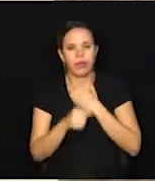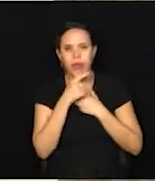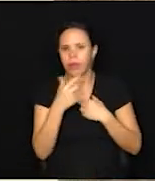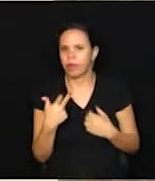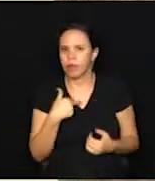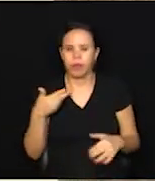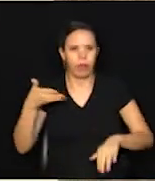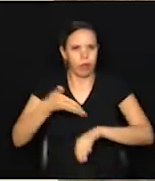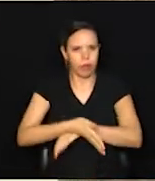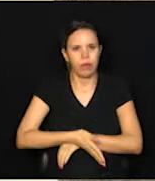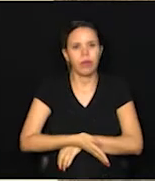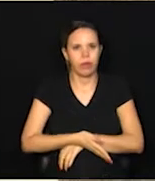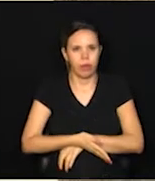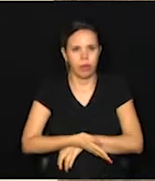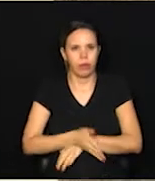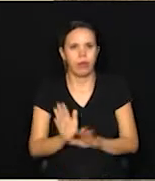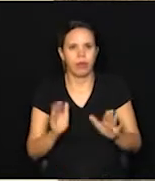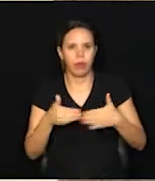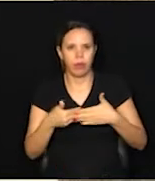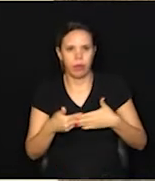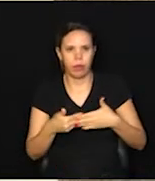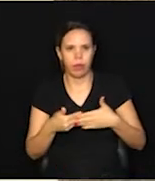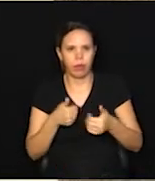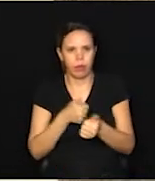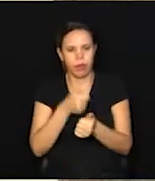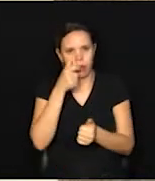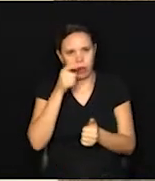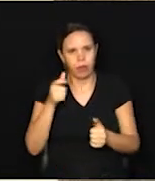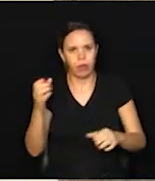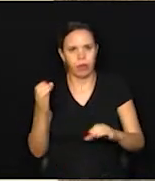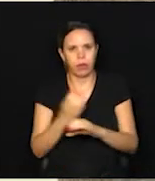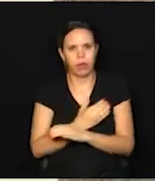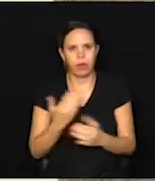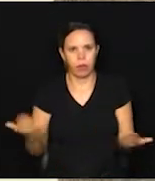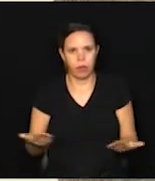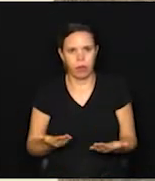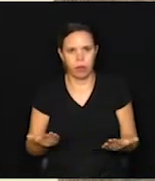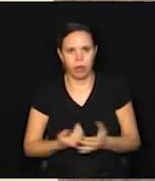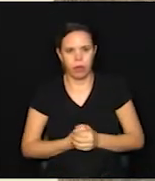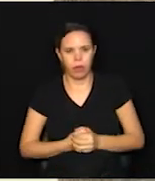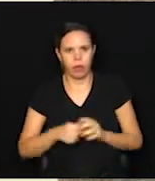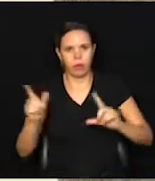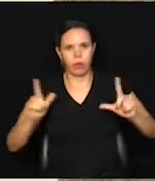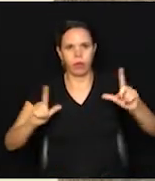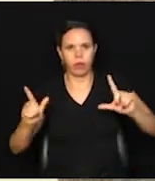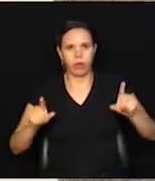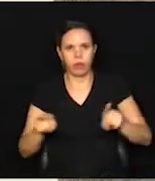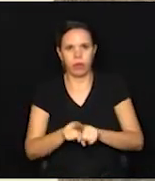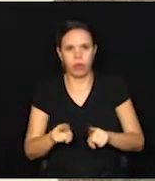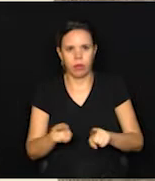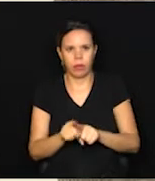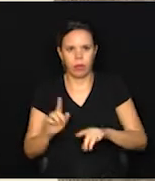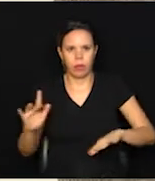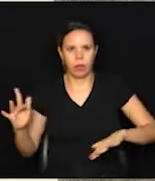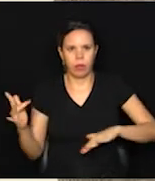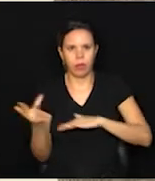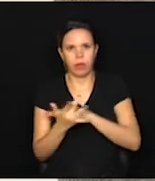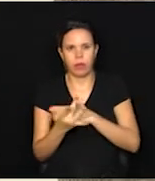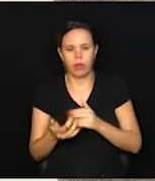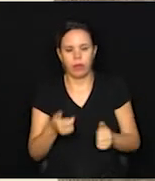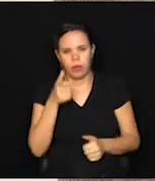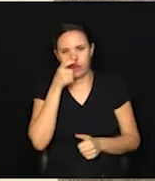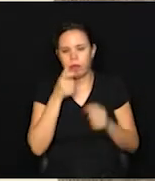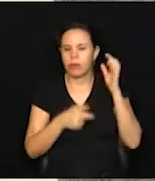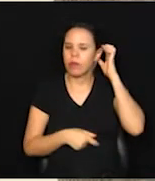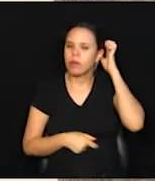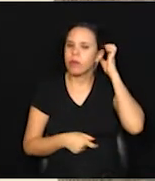vir até o plenário, que segue fechado, mas acompanha tudo na íntegra a partir de agora pela TV e também pelas redes sociais. Vamos acompanhar